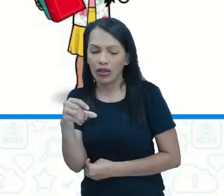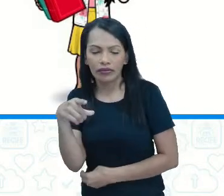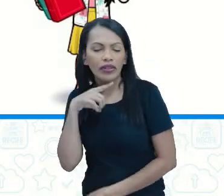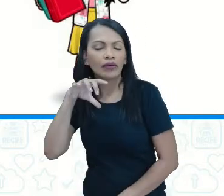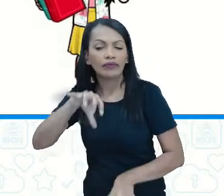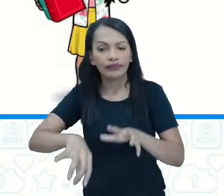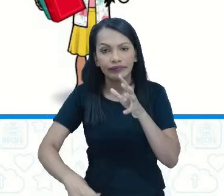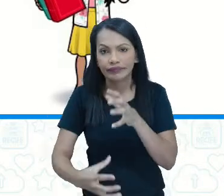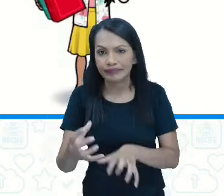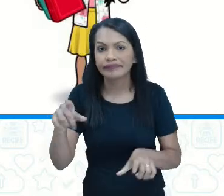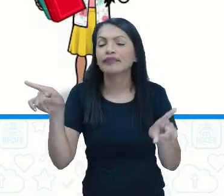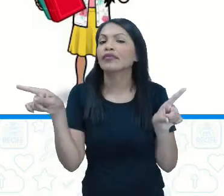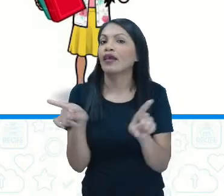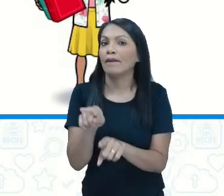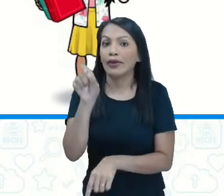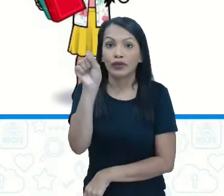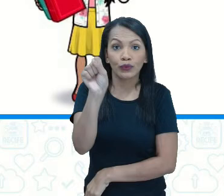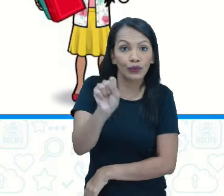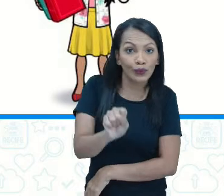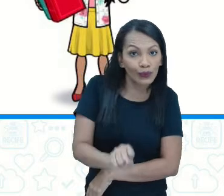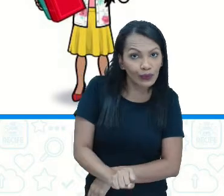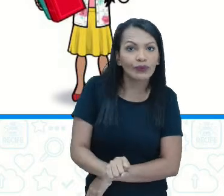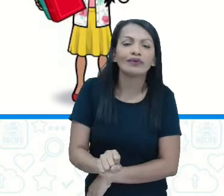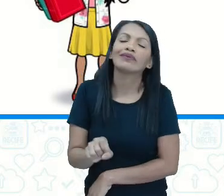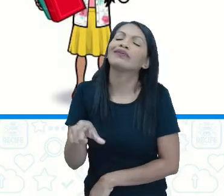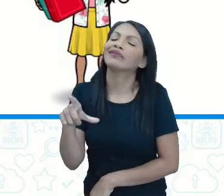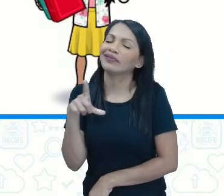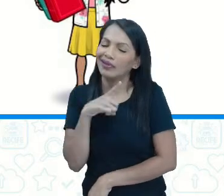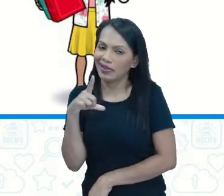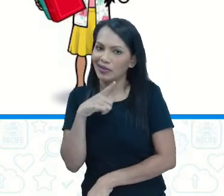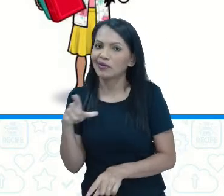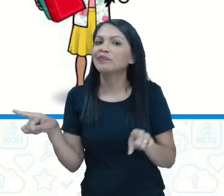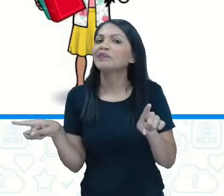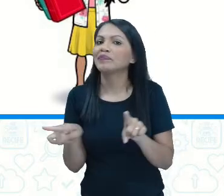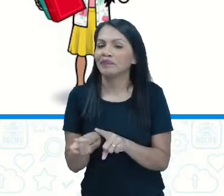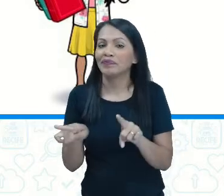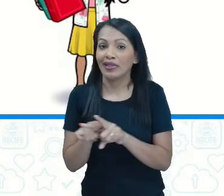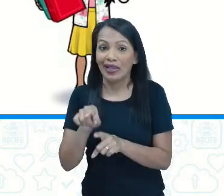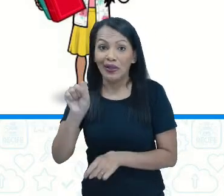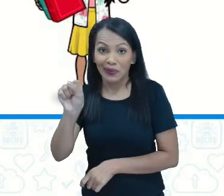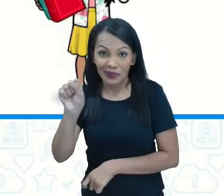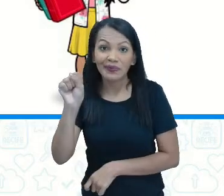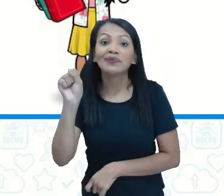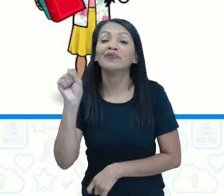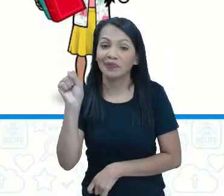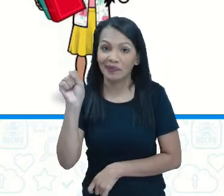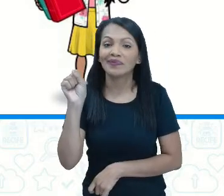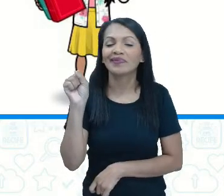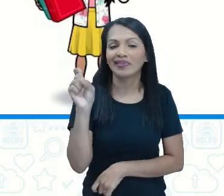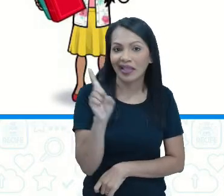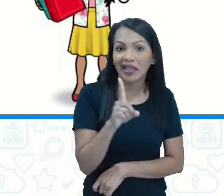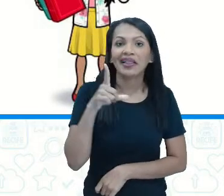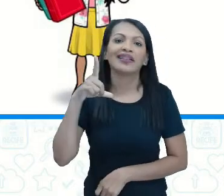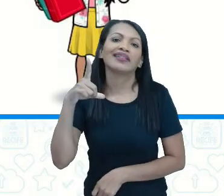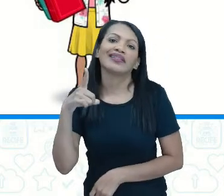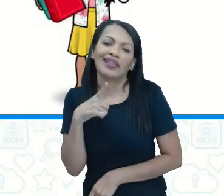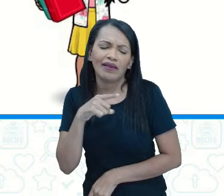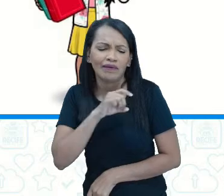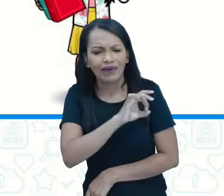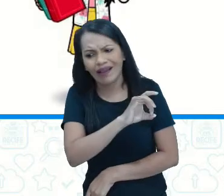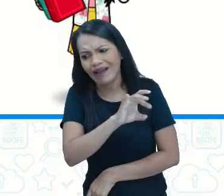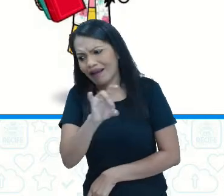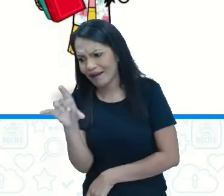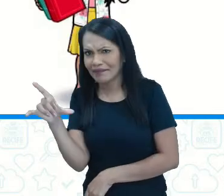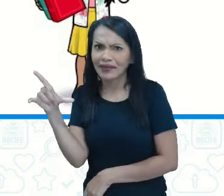Na região sul também suas lendas. E na região sudeste também tem lenda, tá? Então, cada